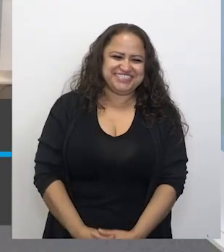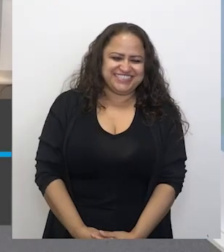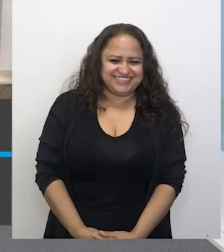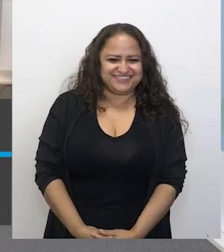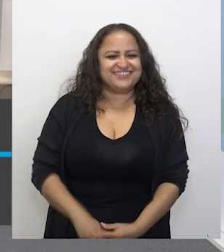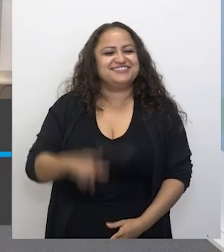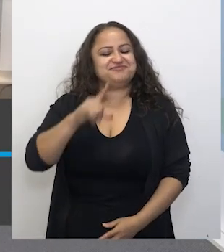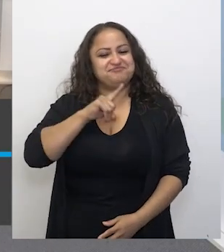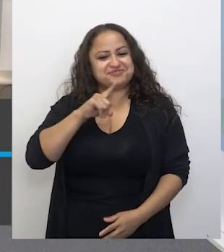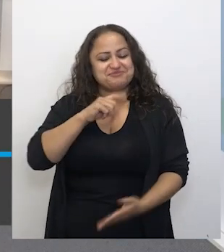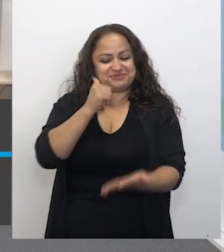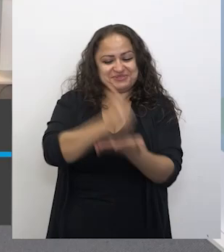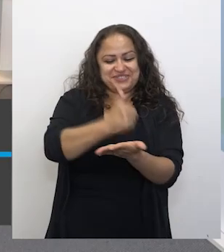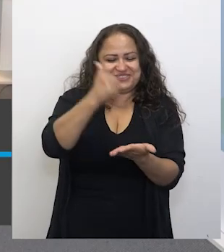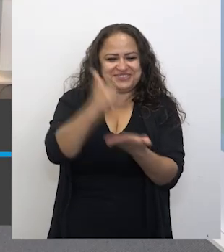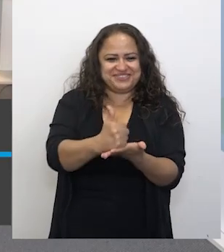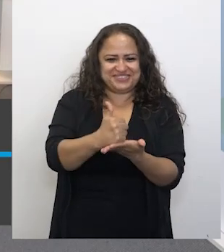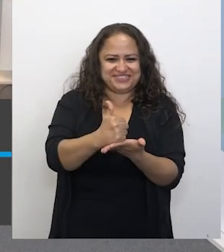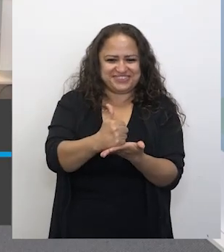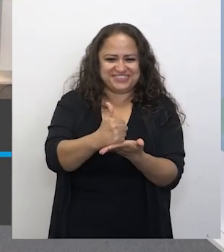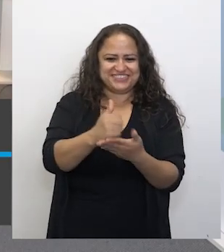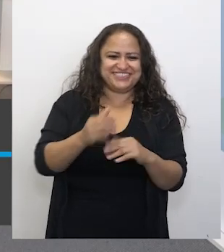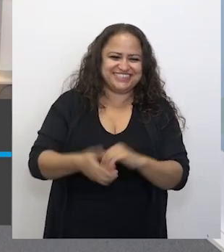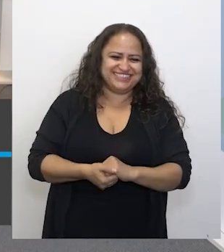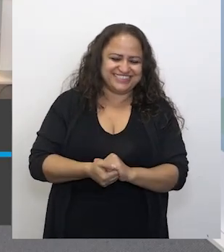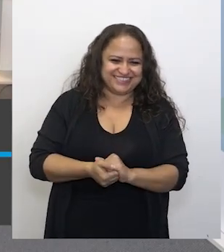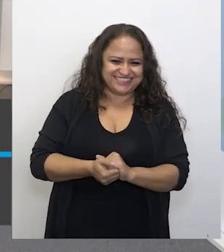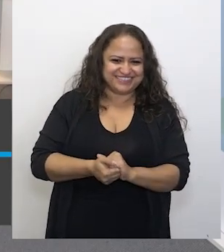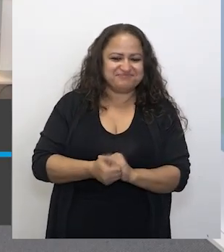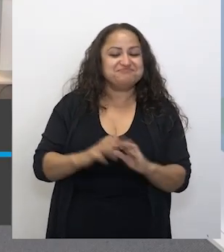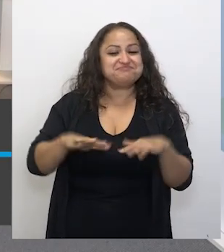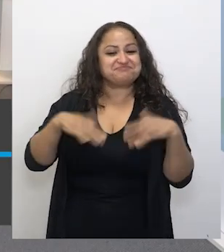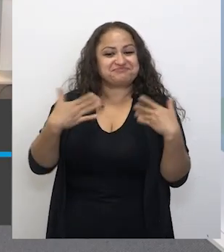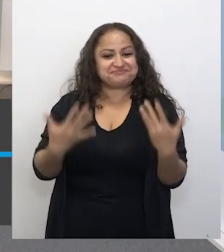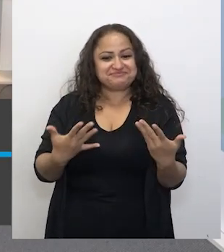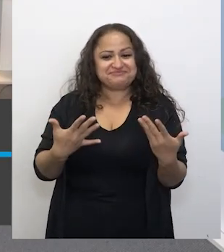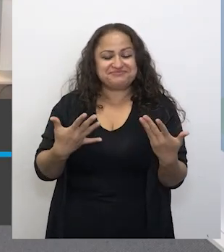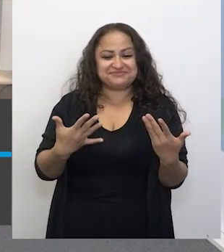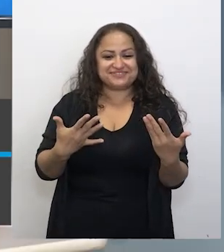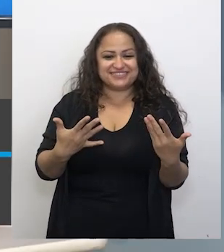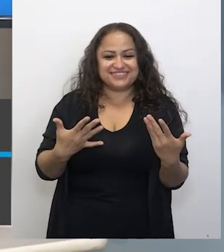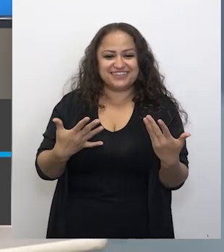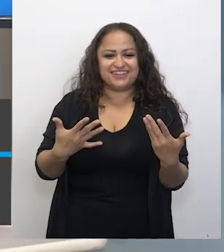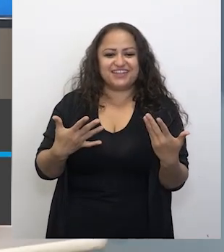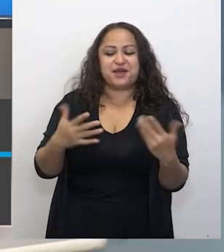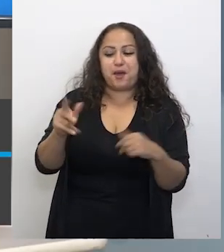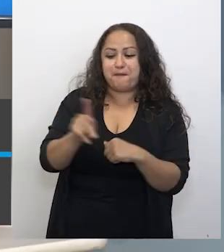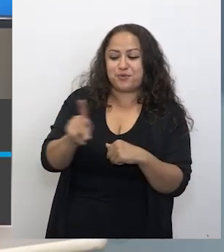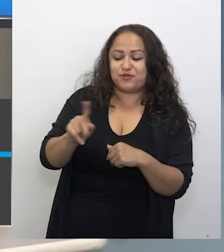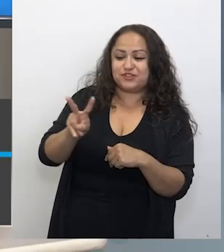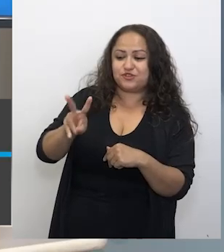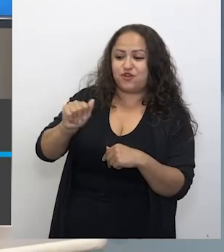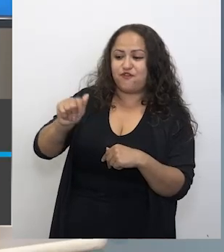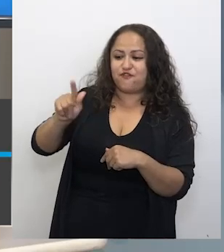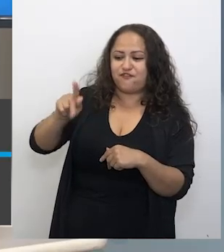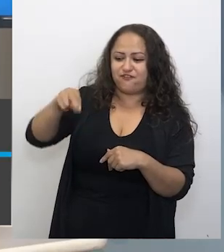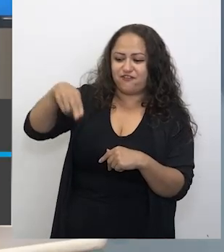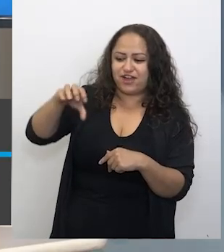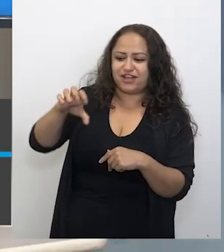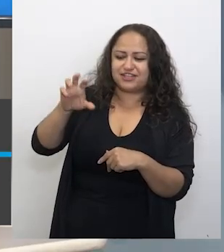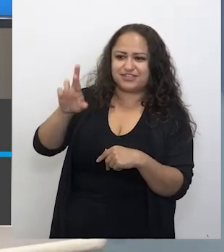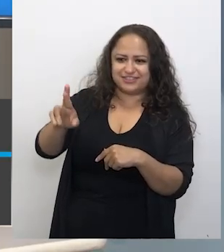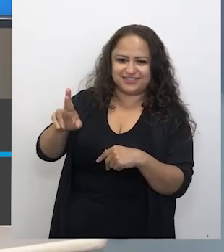falando dos contratualistas em si, né? Sim. Uhum. Então, ó, fera, professor Wagner, aqui, professor Fera.